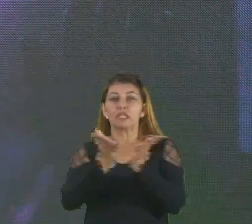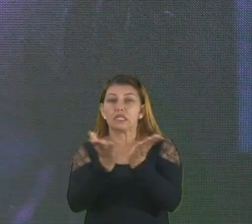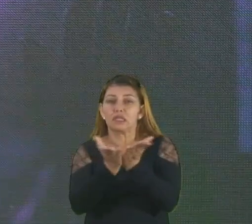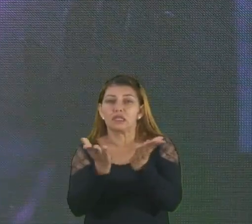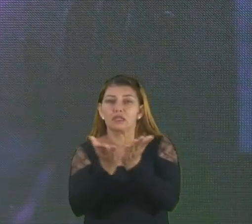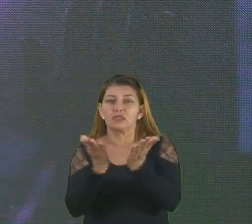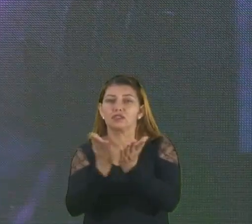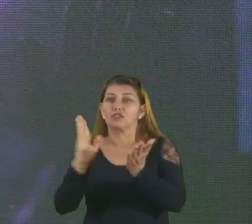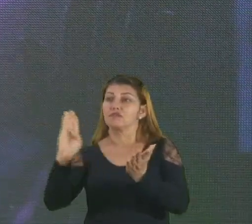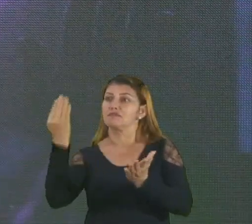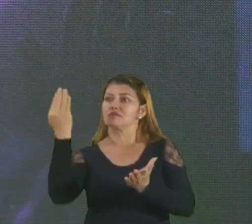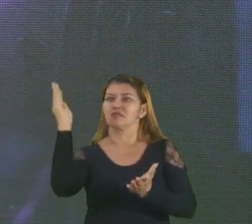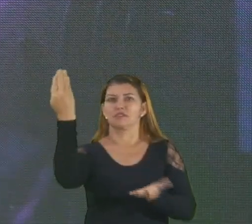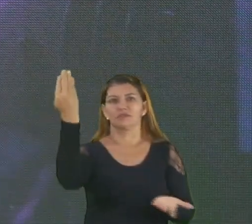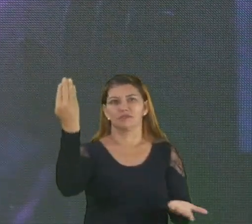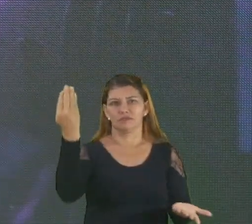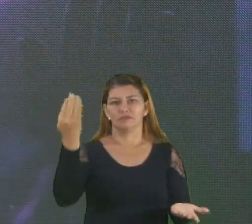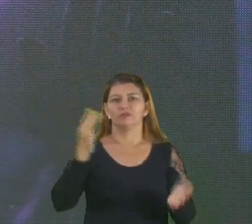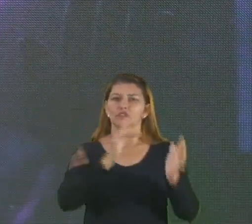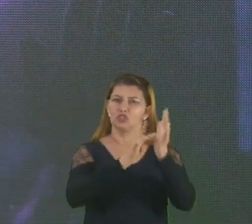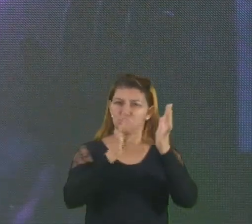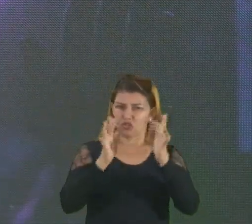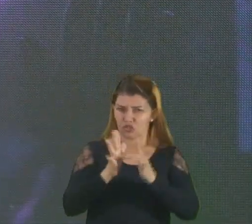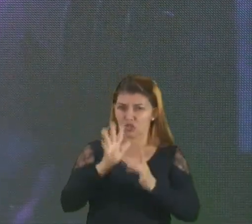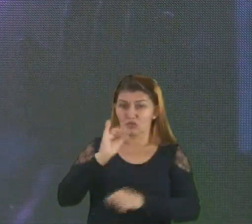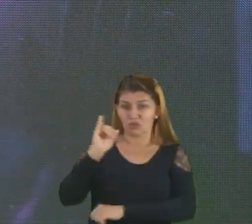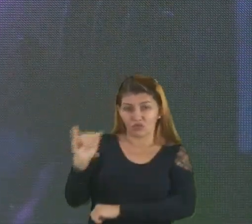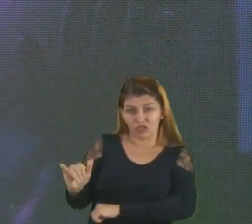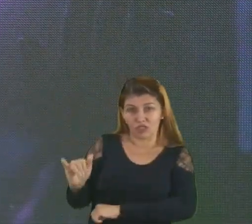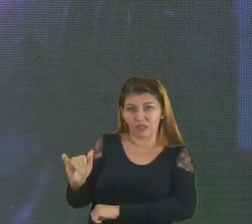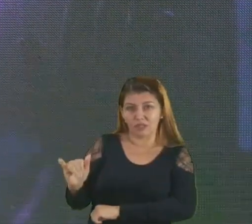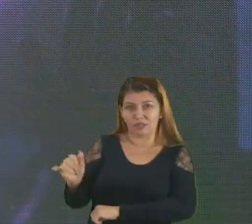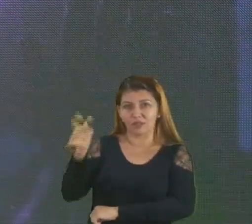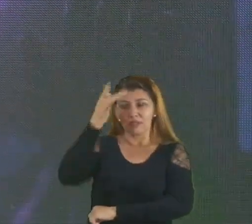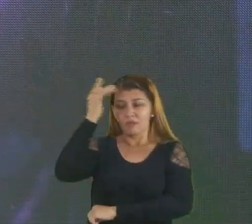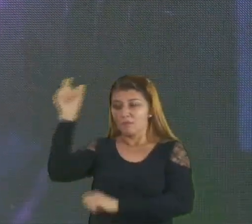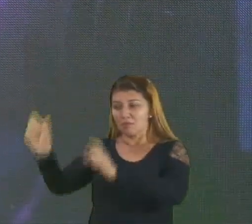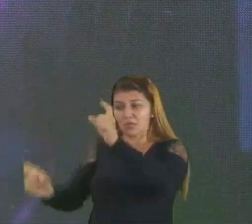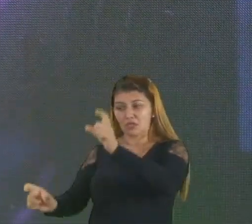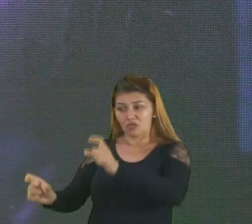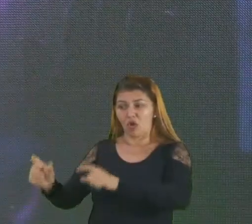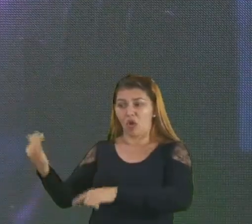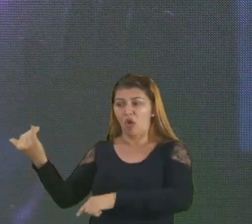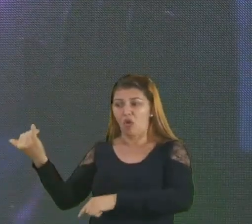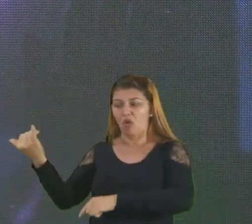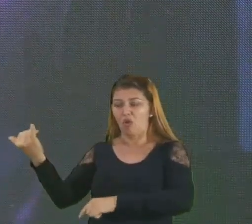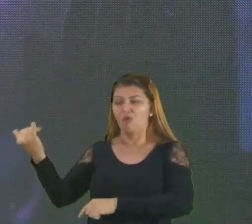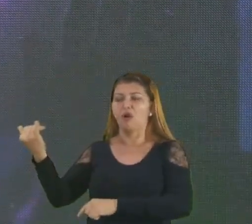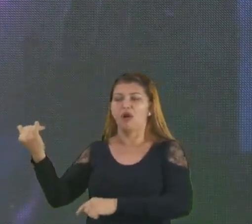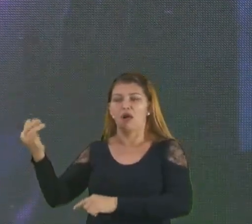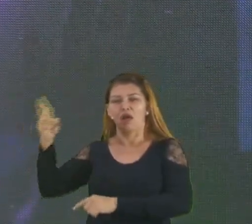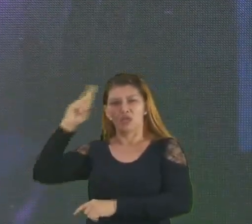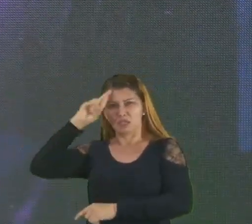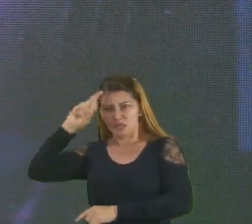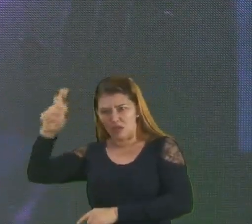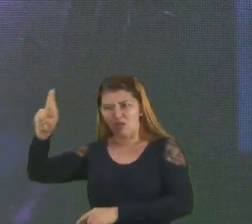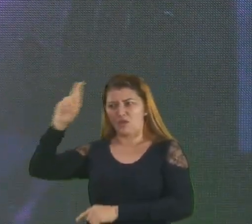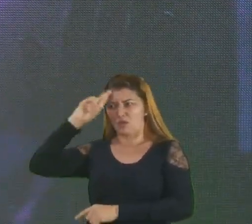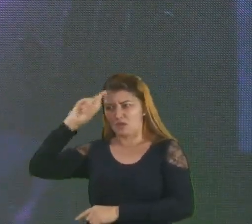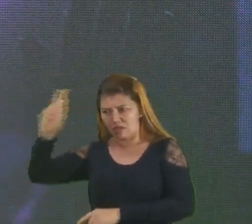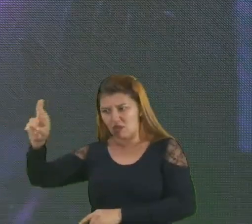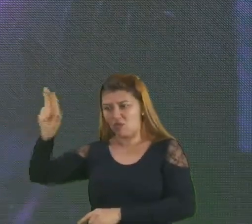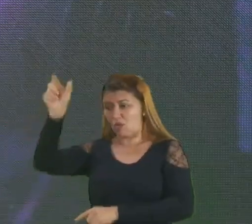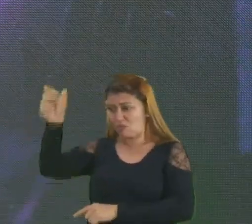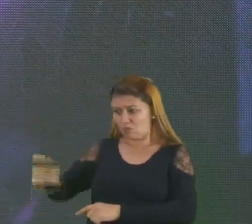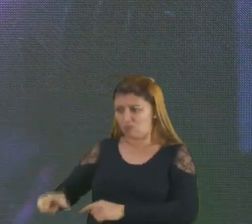Jesus disse: nem todo aquele que me diz, Senhor,